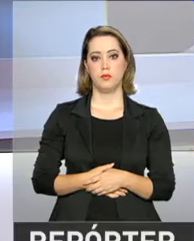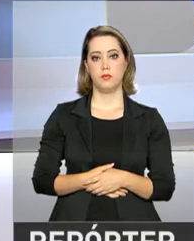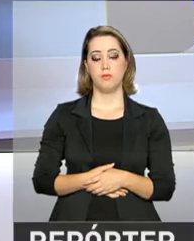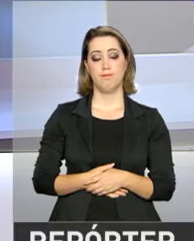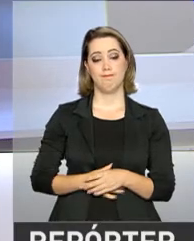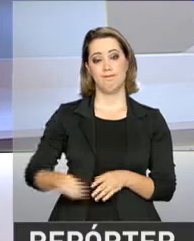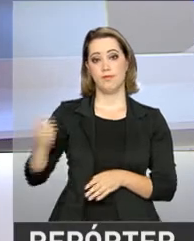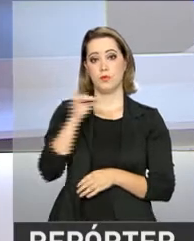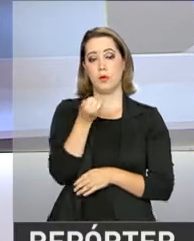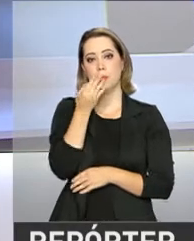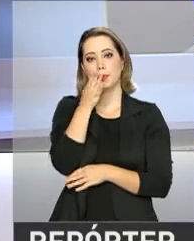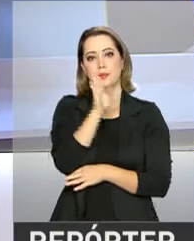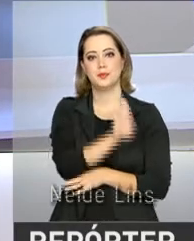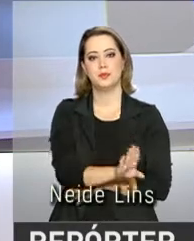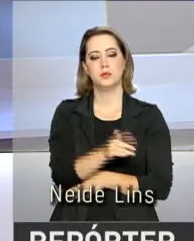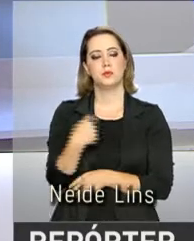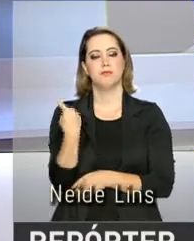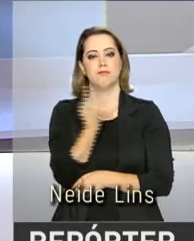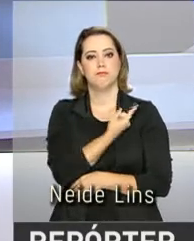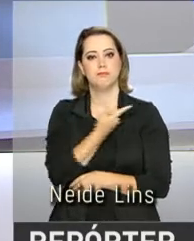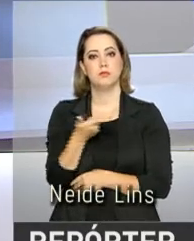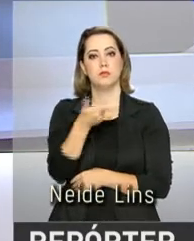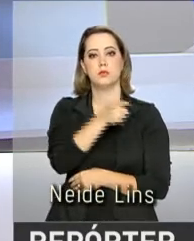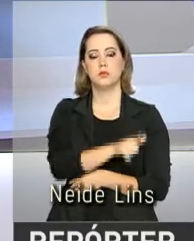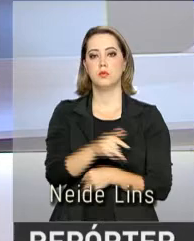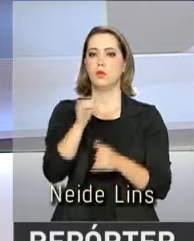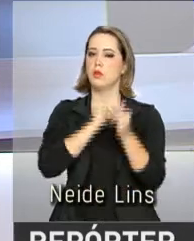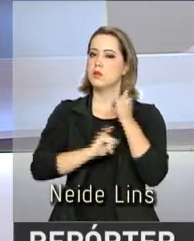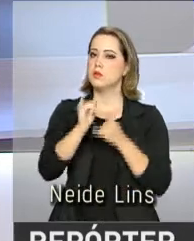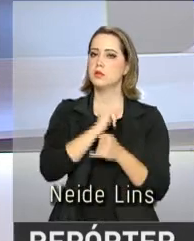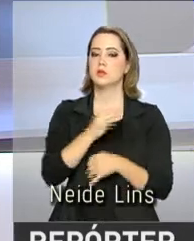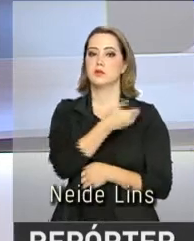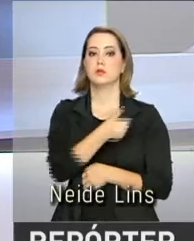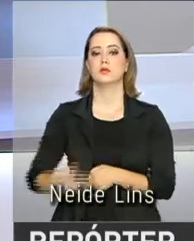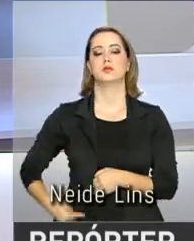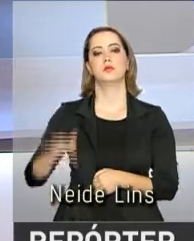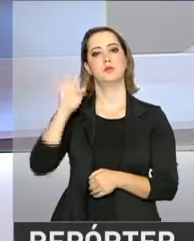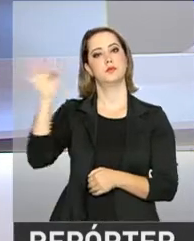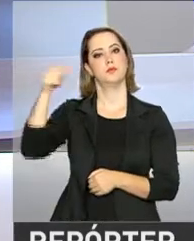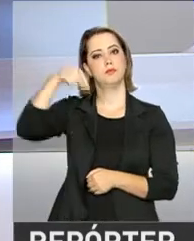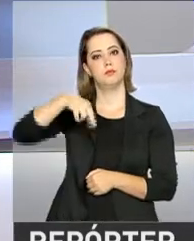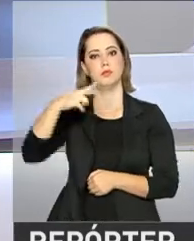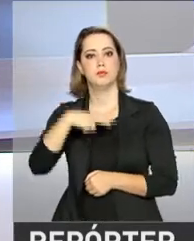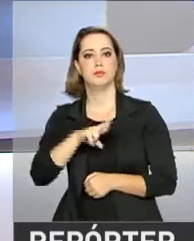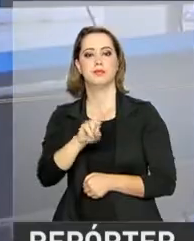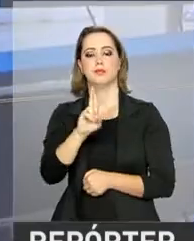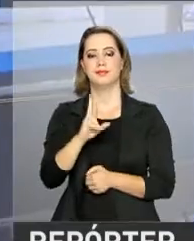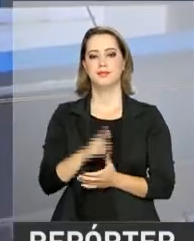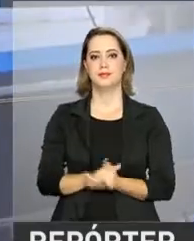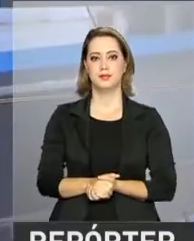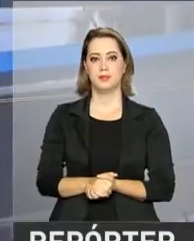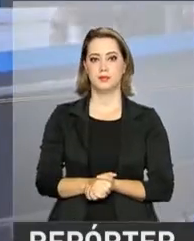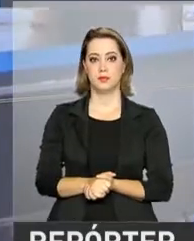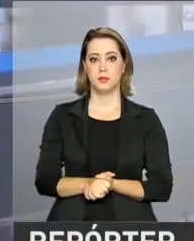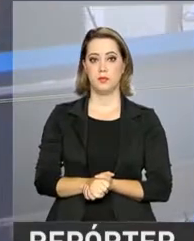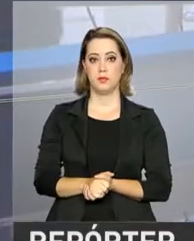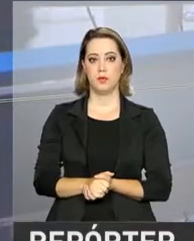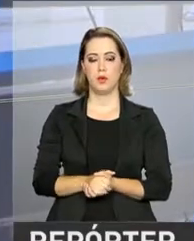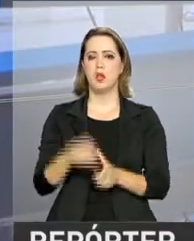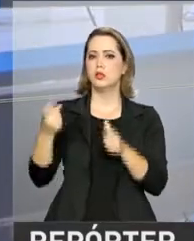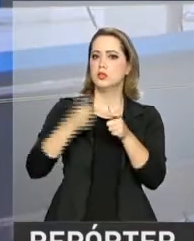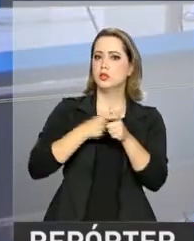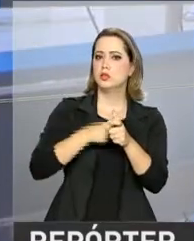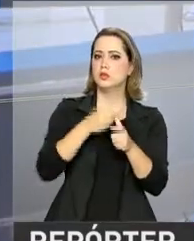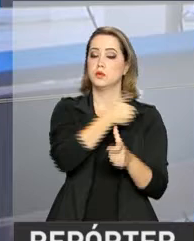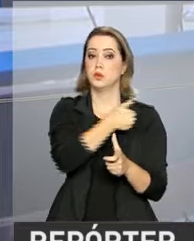olá boa tarde estamos de volta com as notícias do governo federal aqui no repórter nbr a dívida do governo